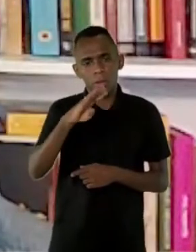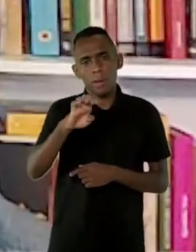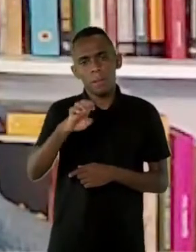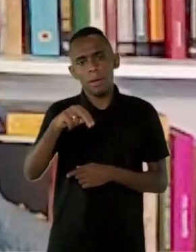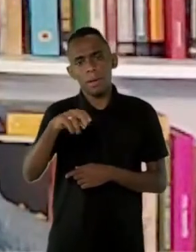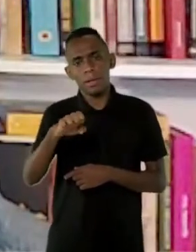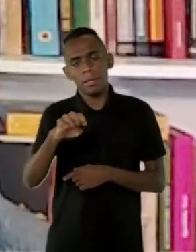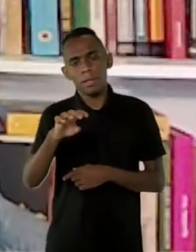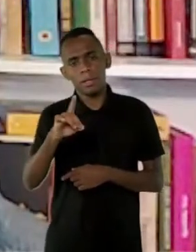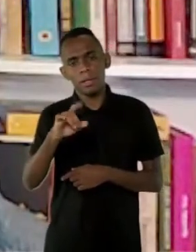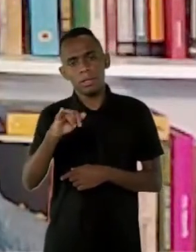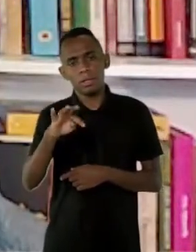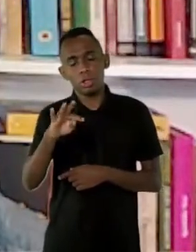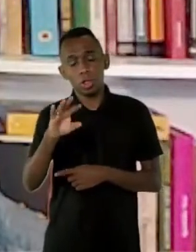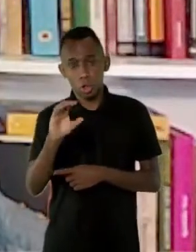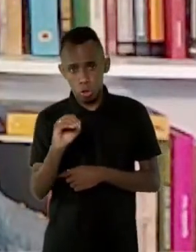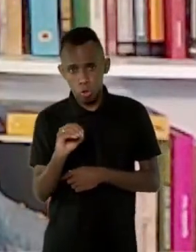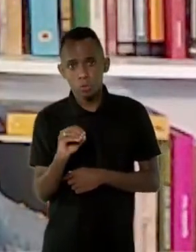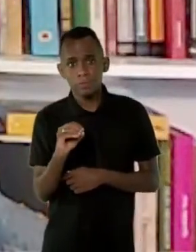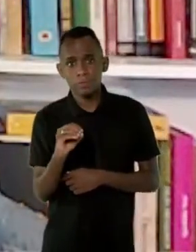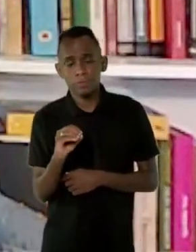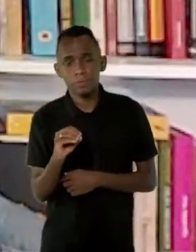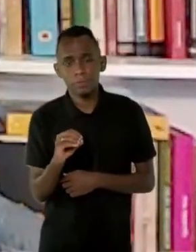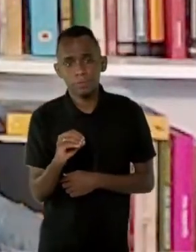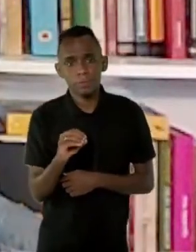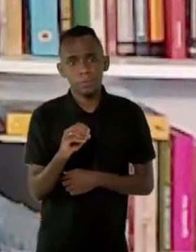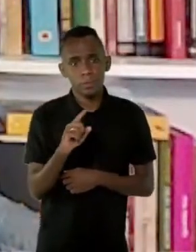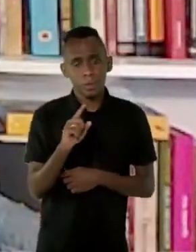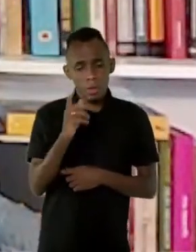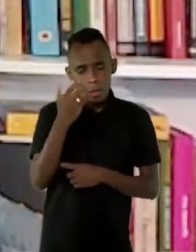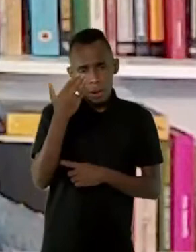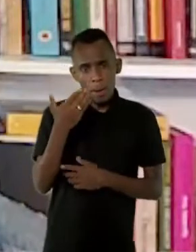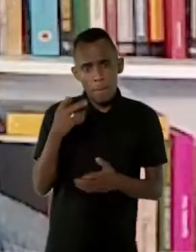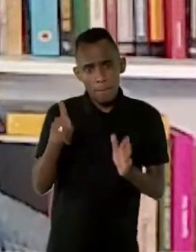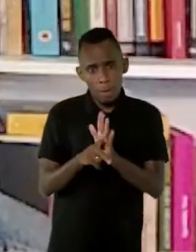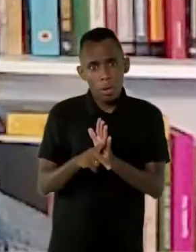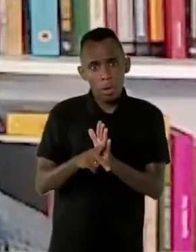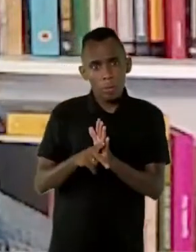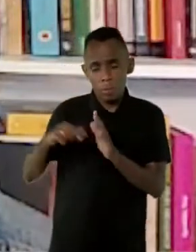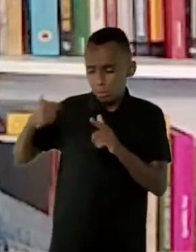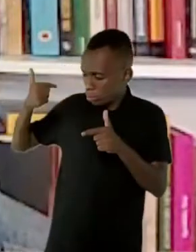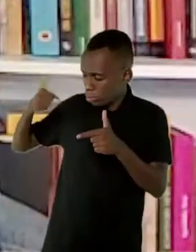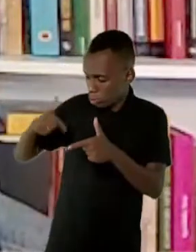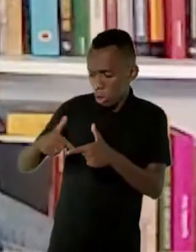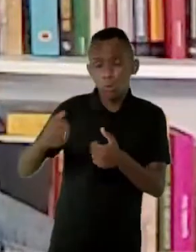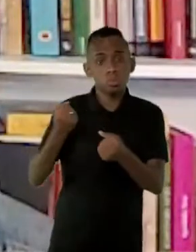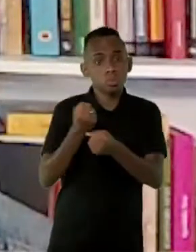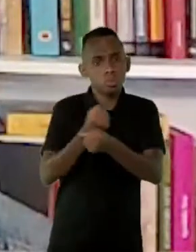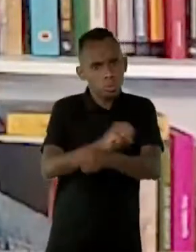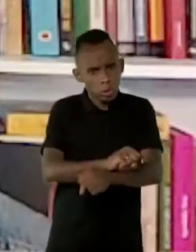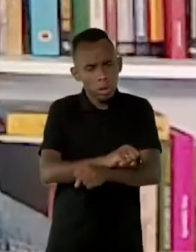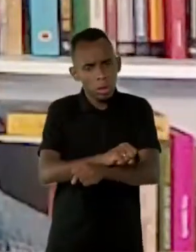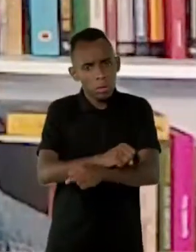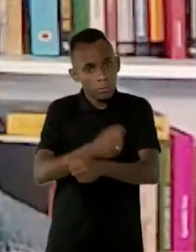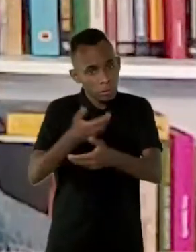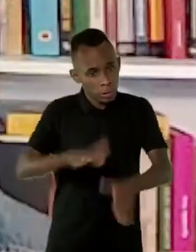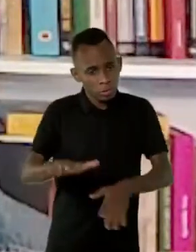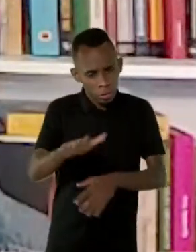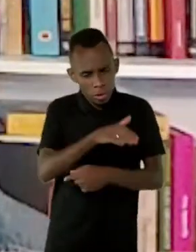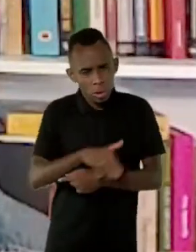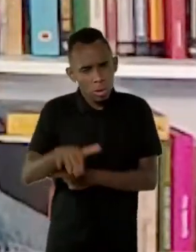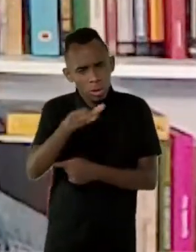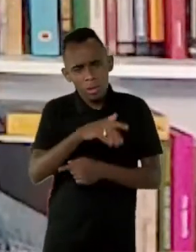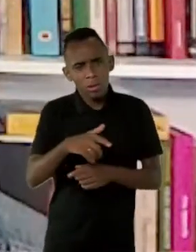Silva, mas conhecido como Sócrates africano. Era um descendente de escravizados, que nasceu ali naquela região, antiga